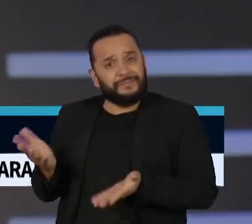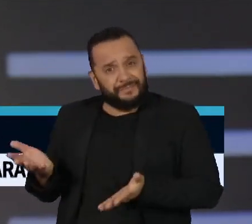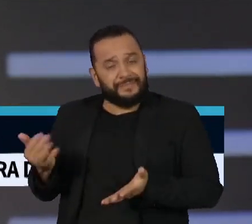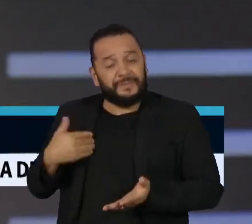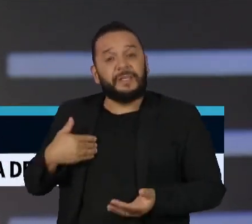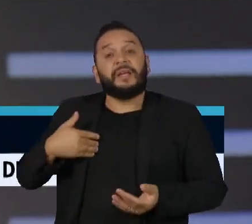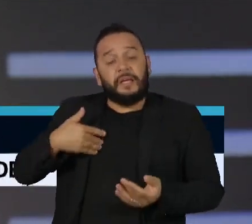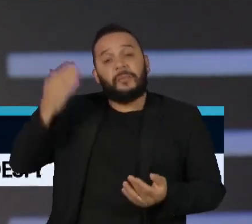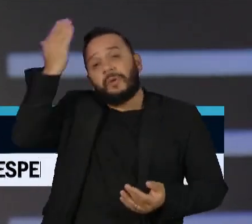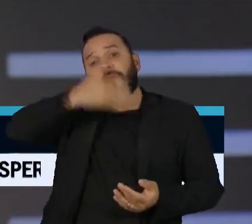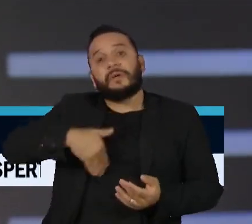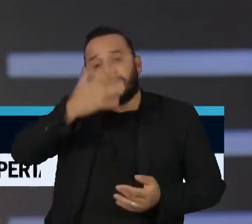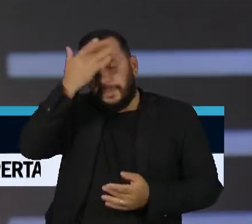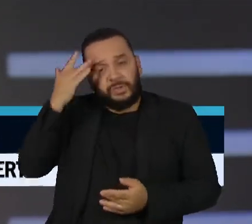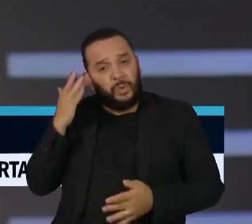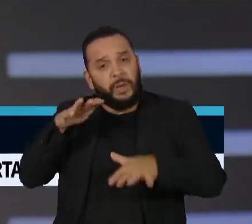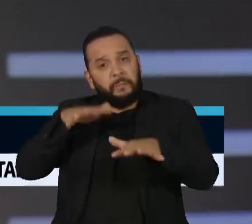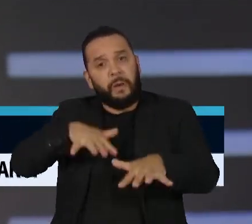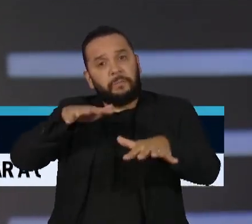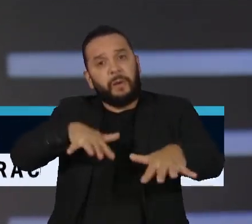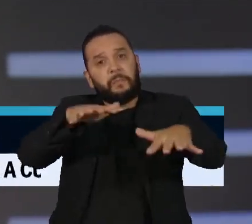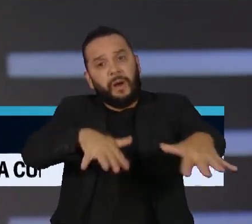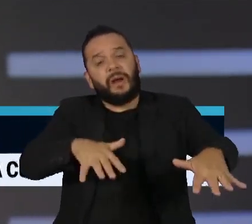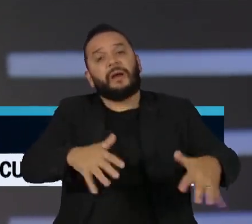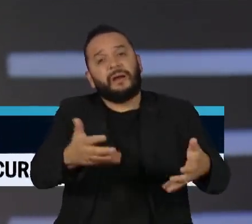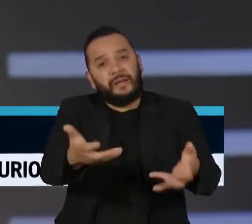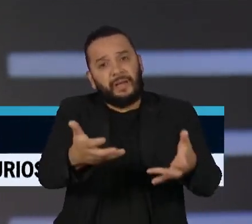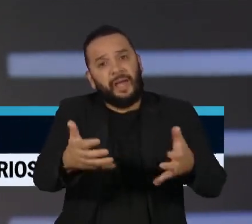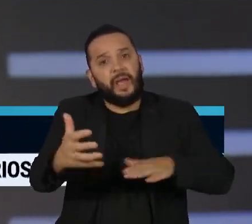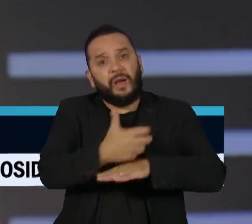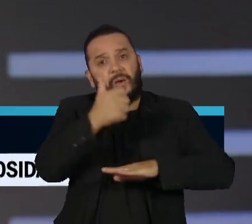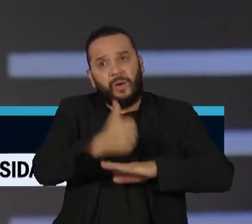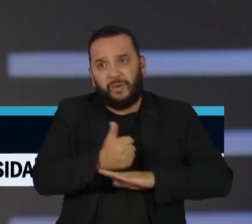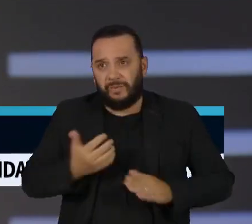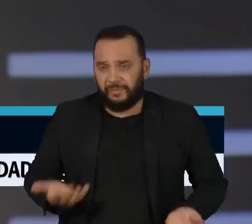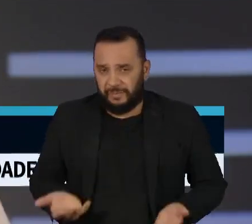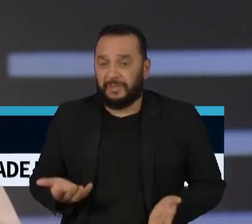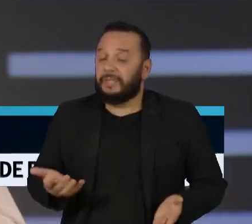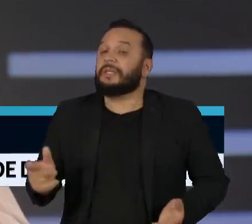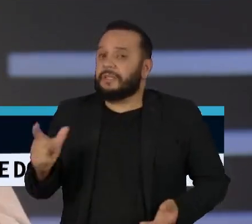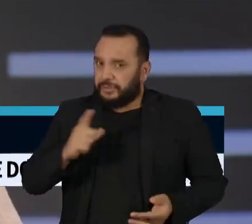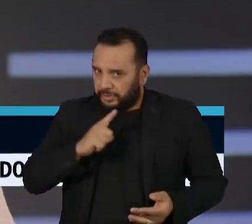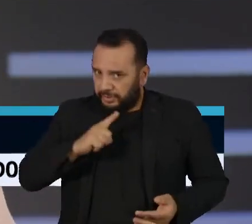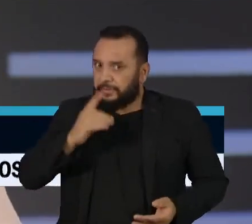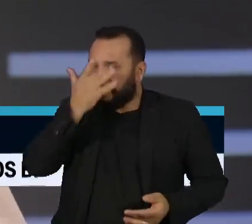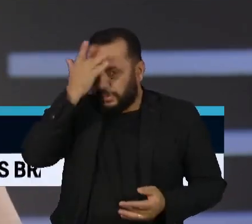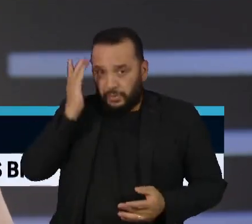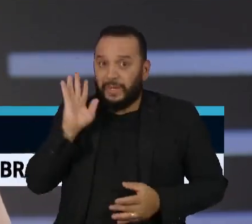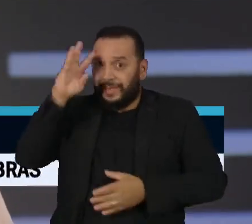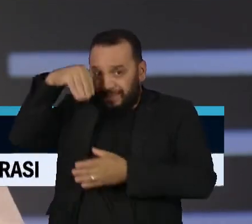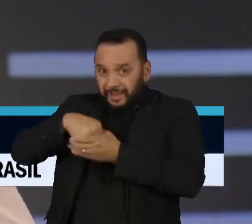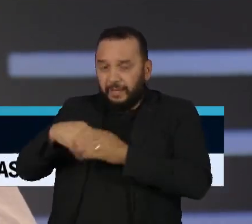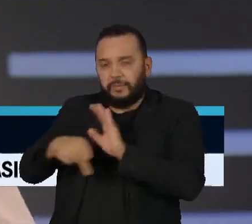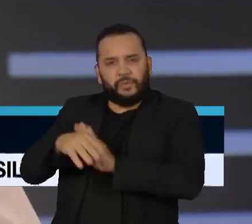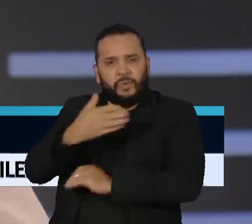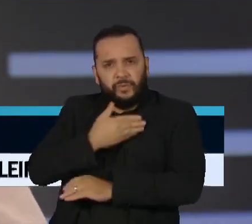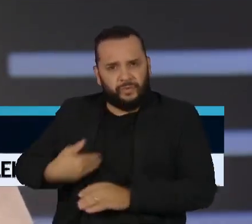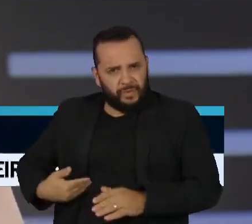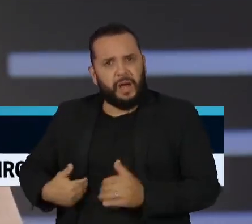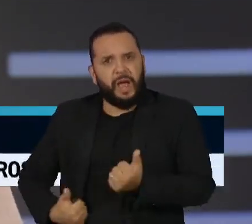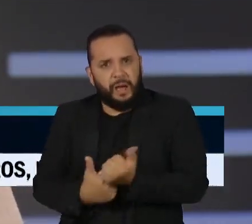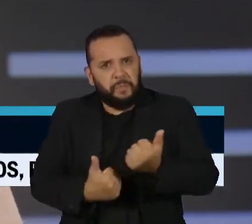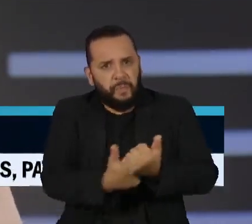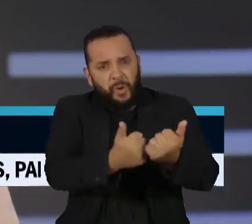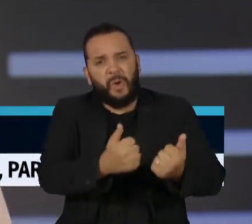iriam de fato o golpe se tiver gente como o que tá aparecendo estavam dentro do governo não como nadas com isso Ou